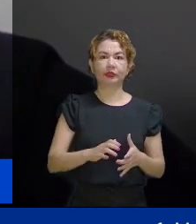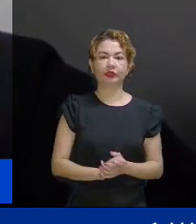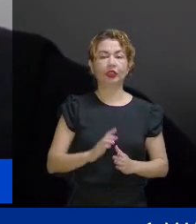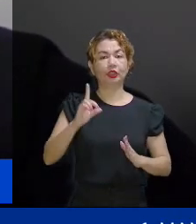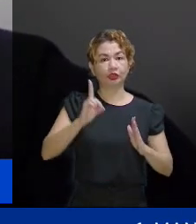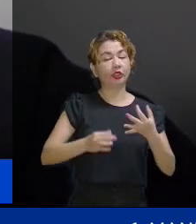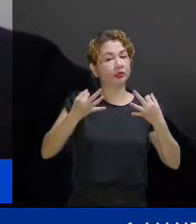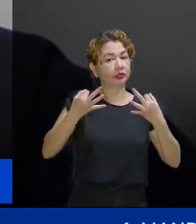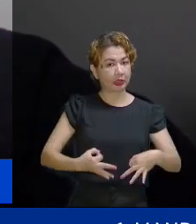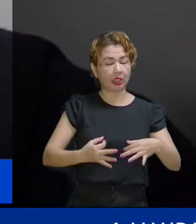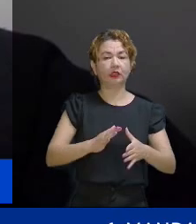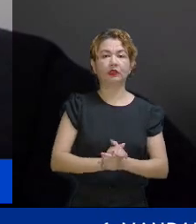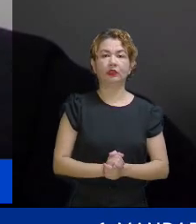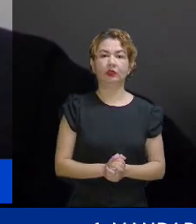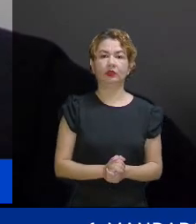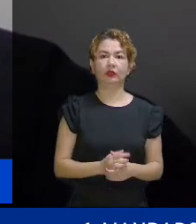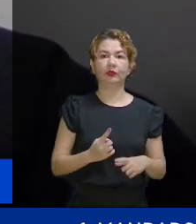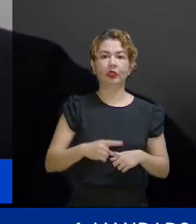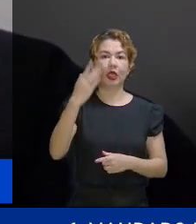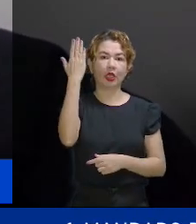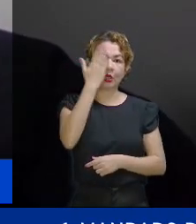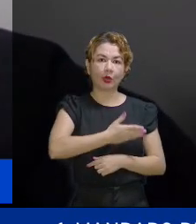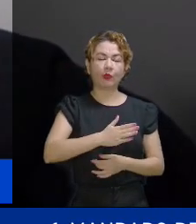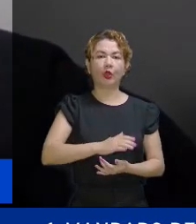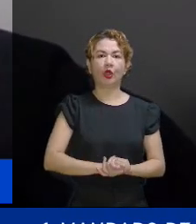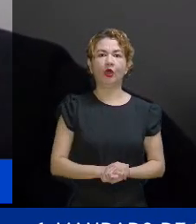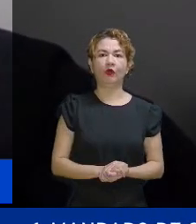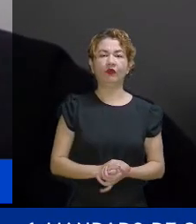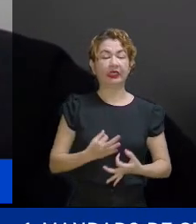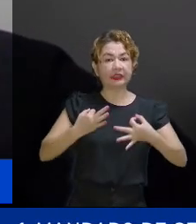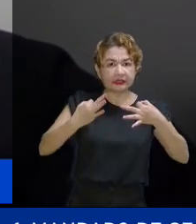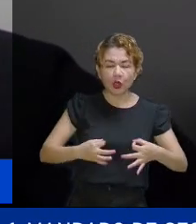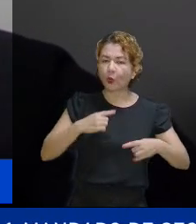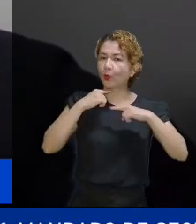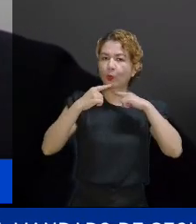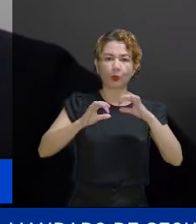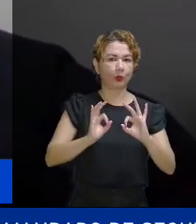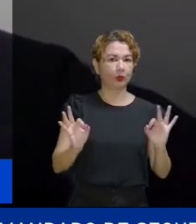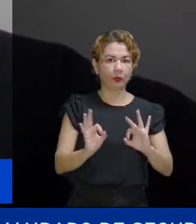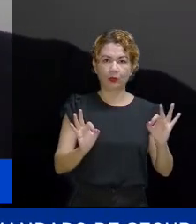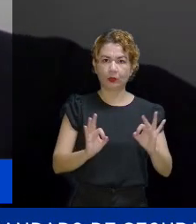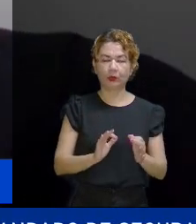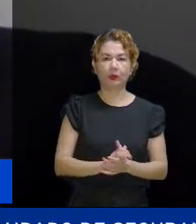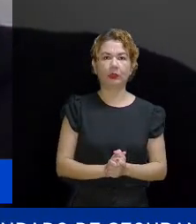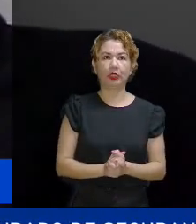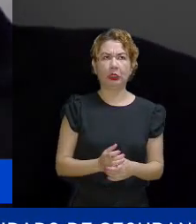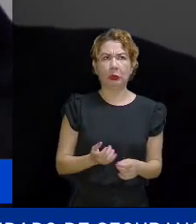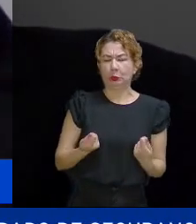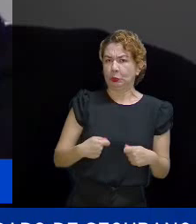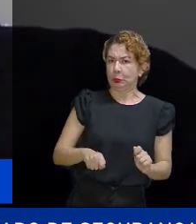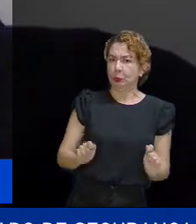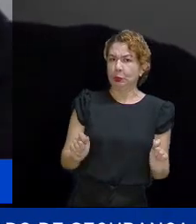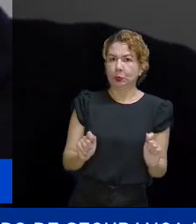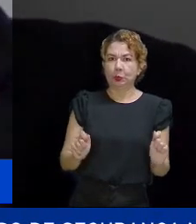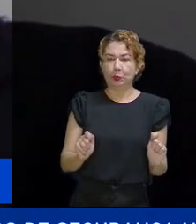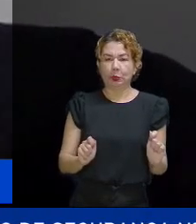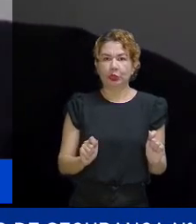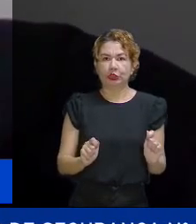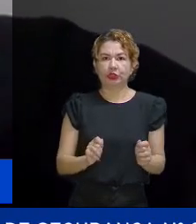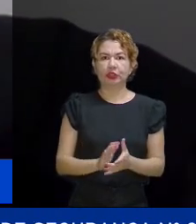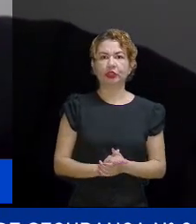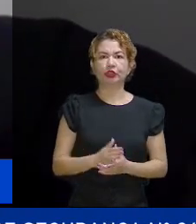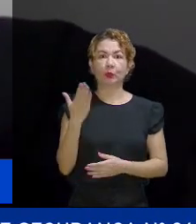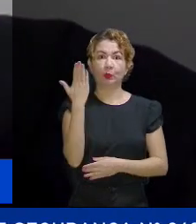e certo, o que implica a comprovação inequívoca da ilegalidade do ato impugnado, sem necessidade de dilação